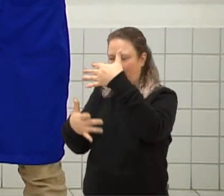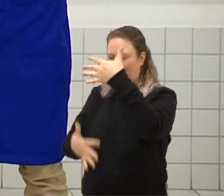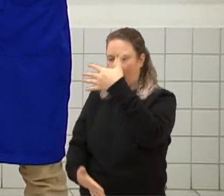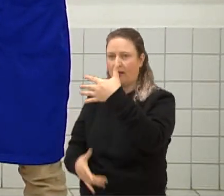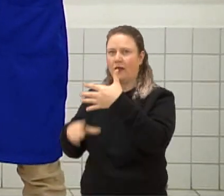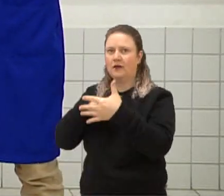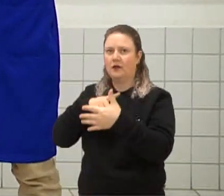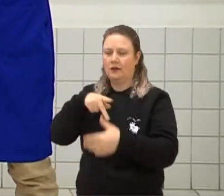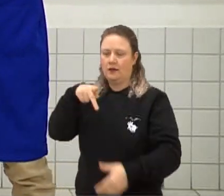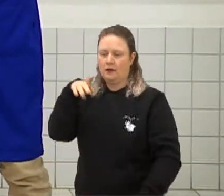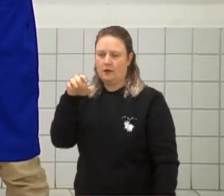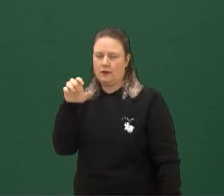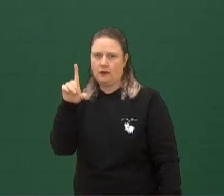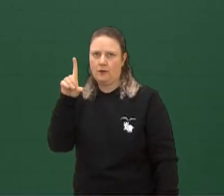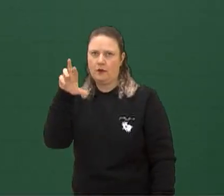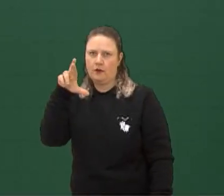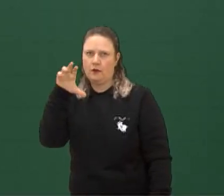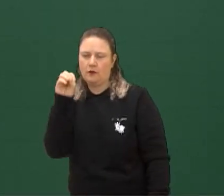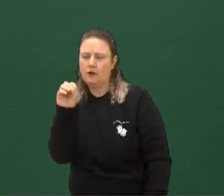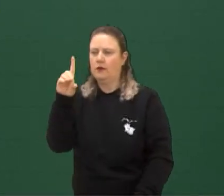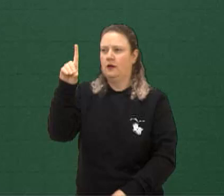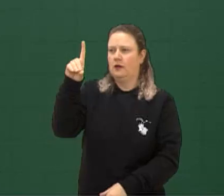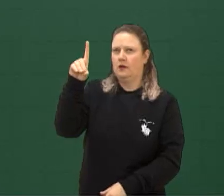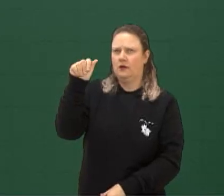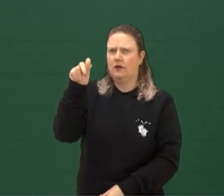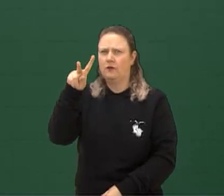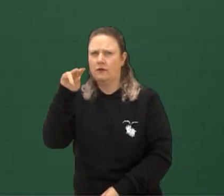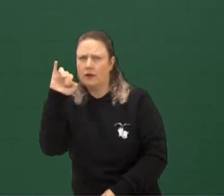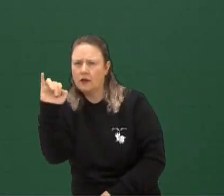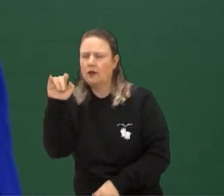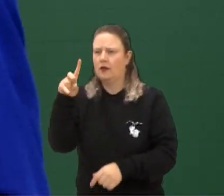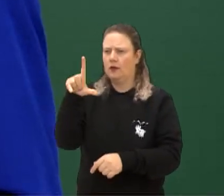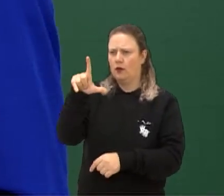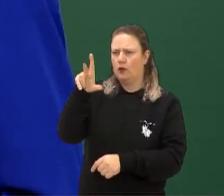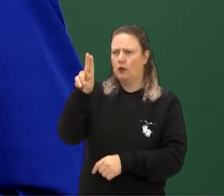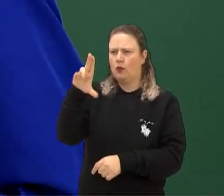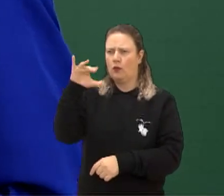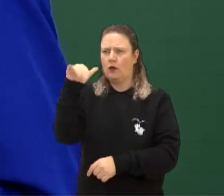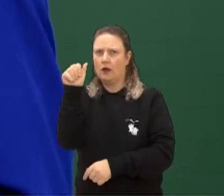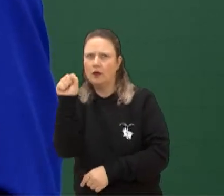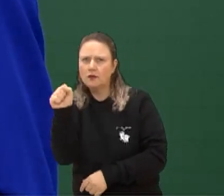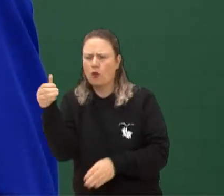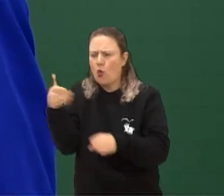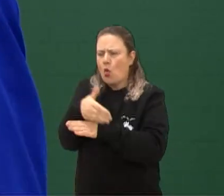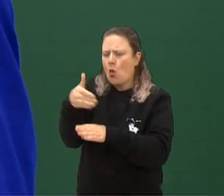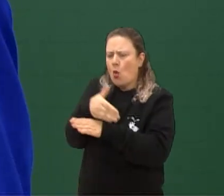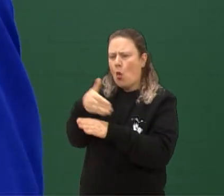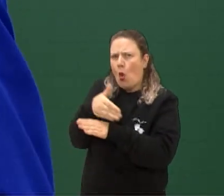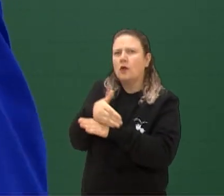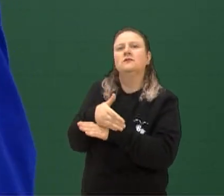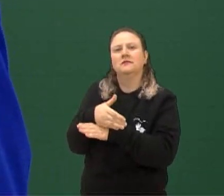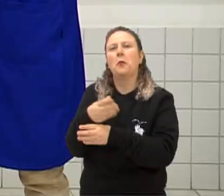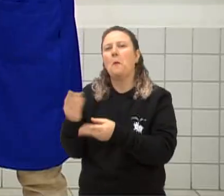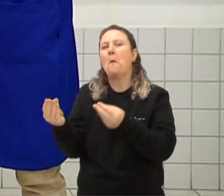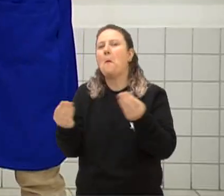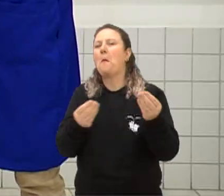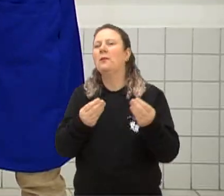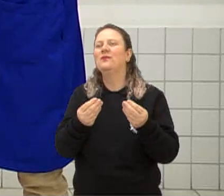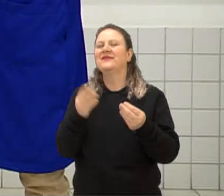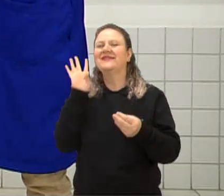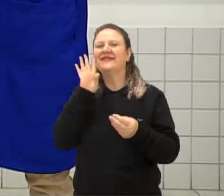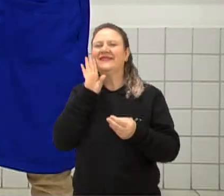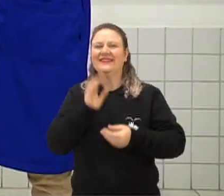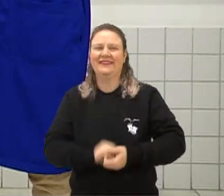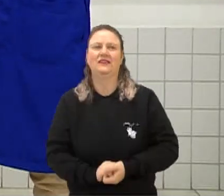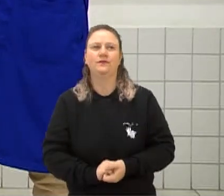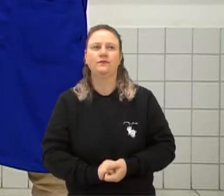temos o Pedro, Davi, tem um Lucas, várias pessoas aqui participando, tá bem legal aqui. Então, Muito continuando, o cidadão